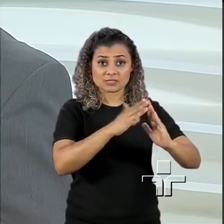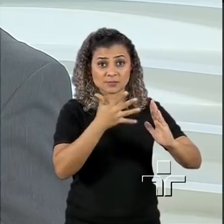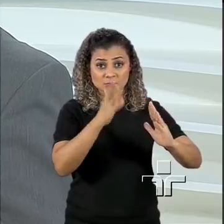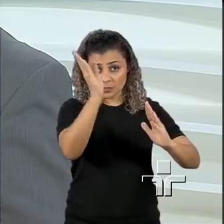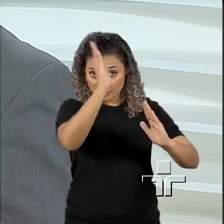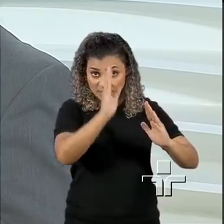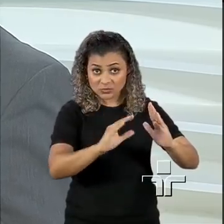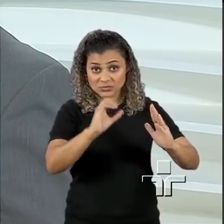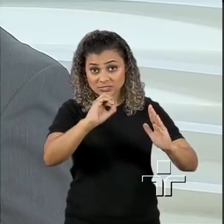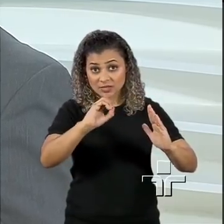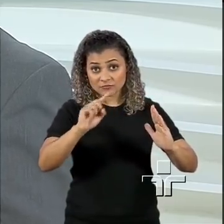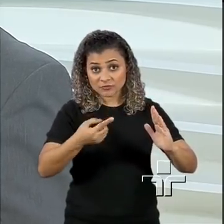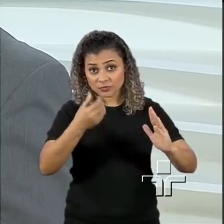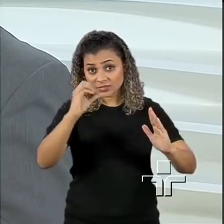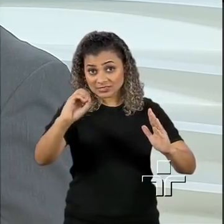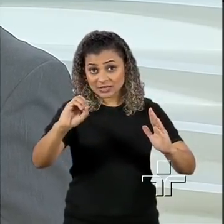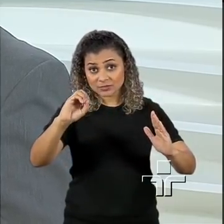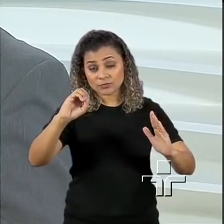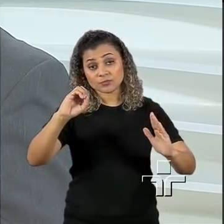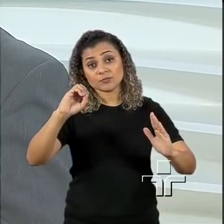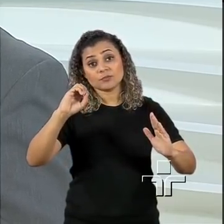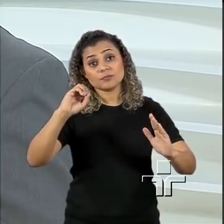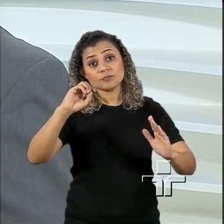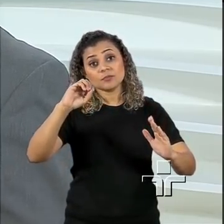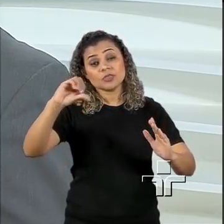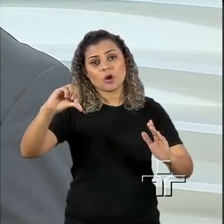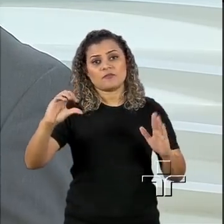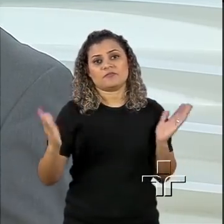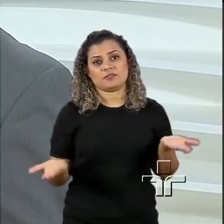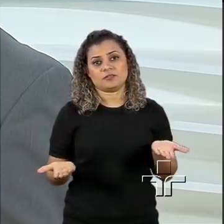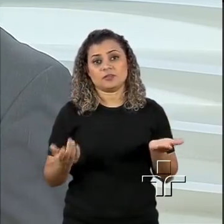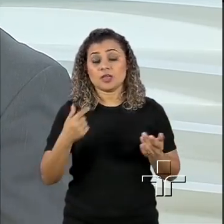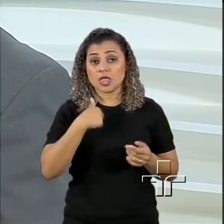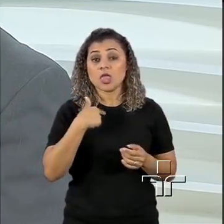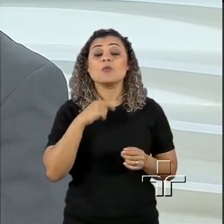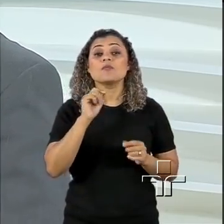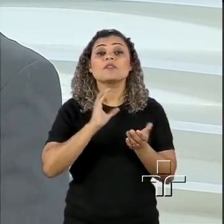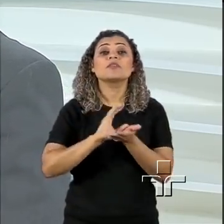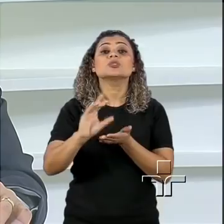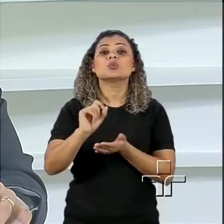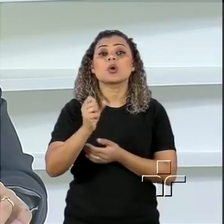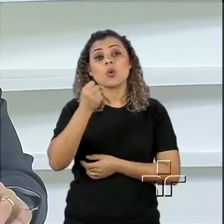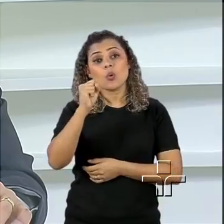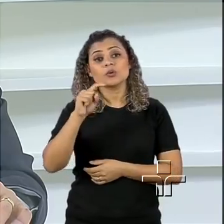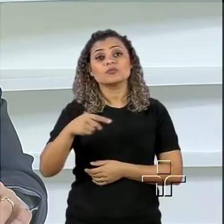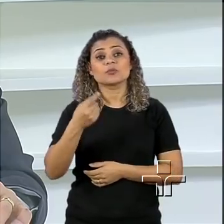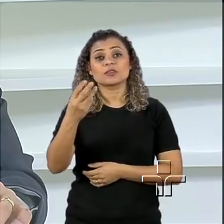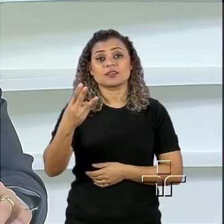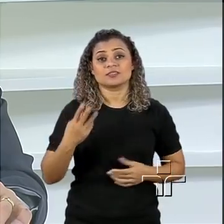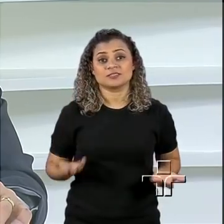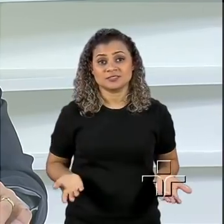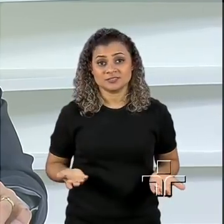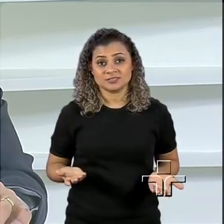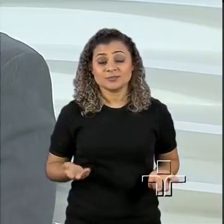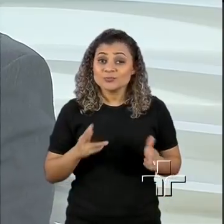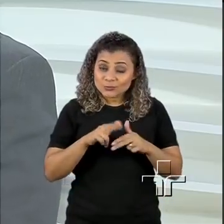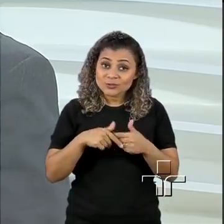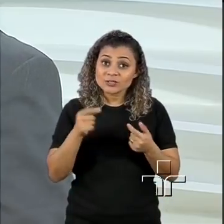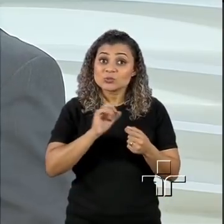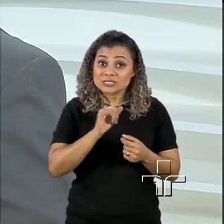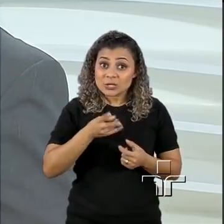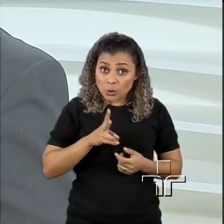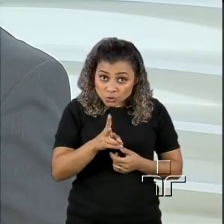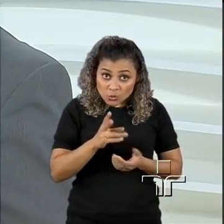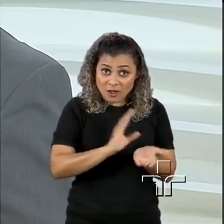é de 0,7% do orçamento. Sabe quanto eu investi nos 8 anos? 8,3% do orçamento. Se mantido esse ritmo,